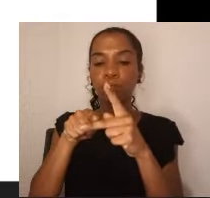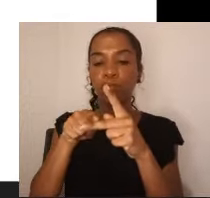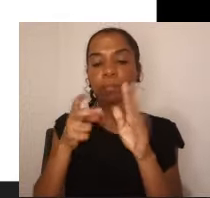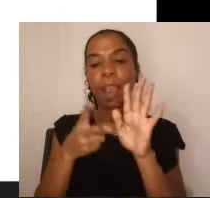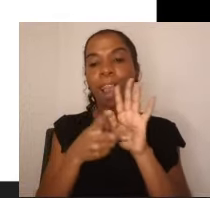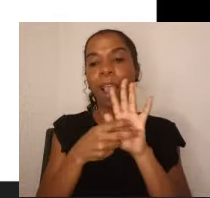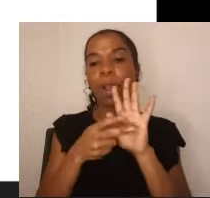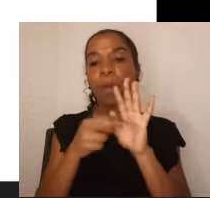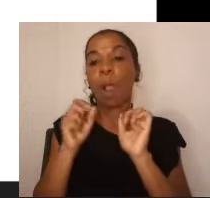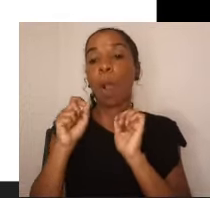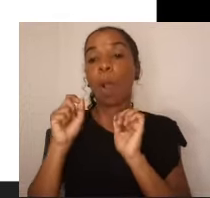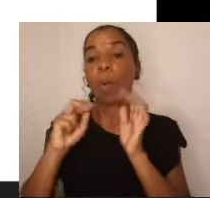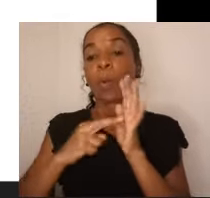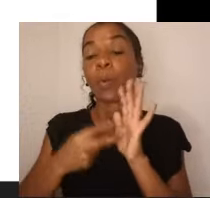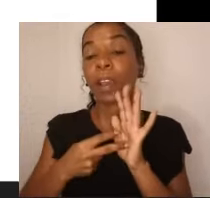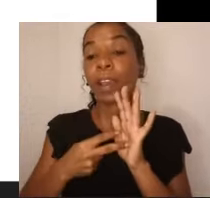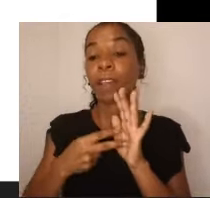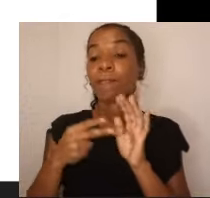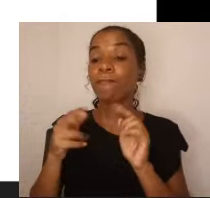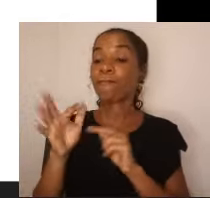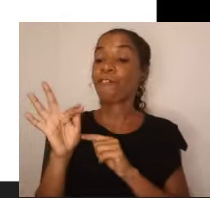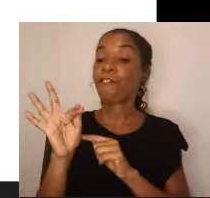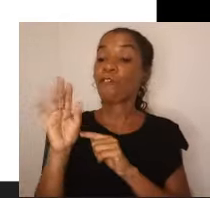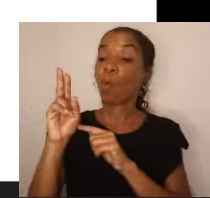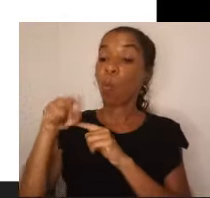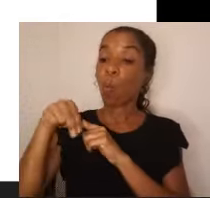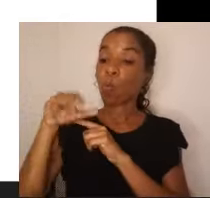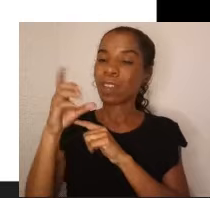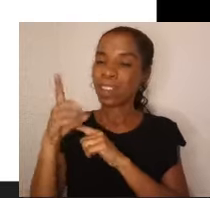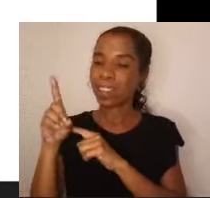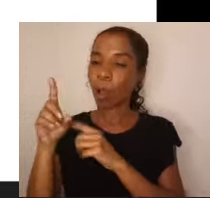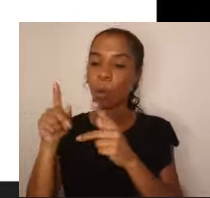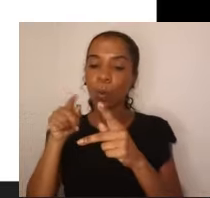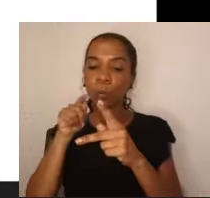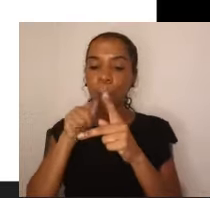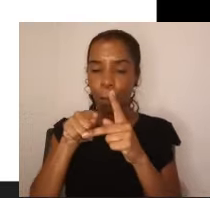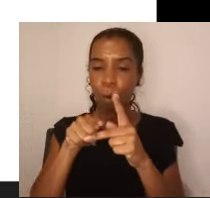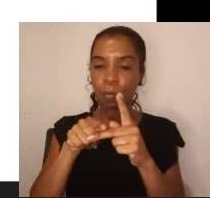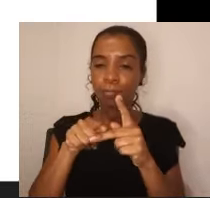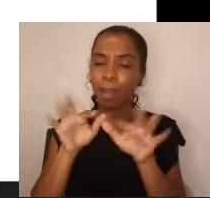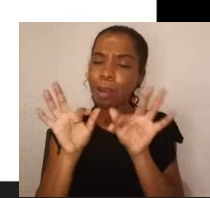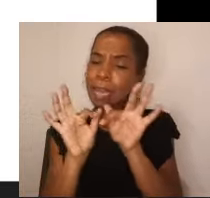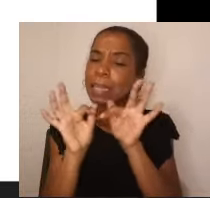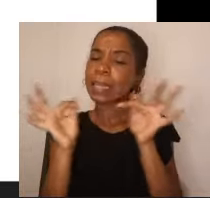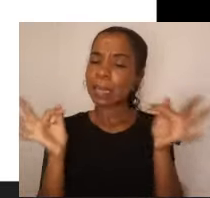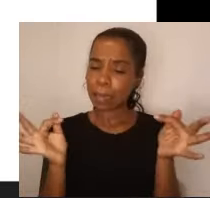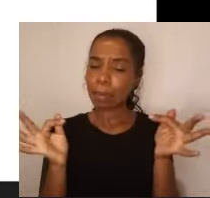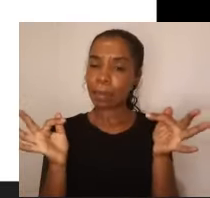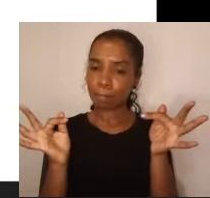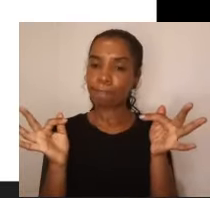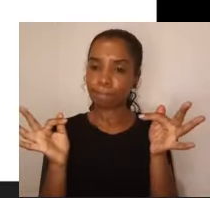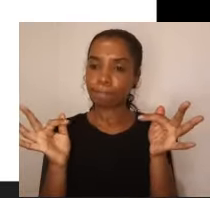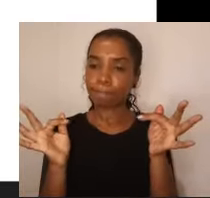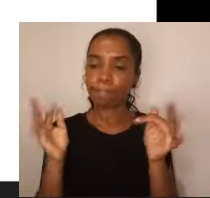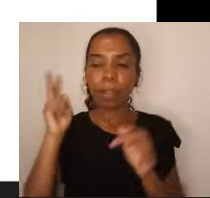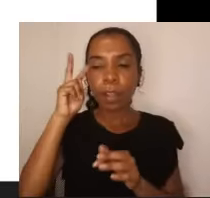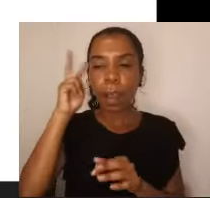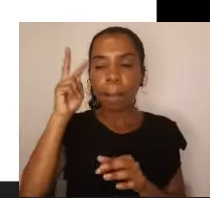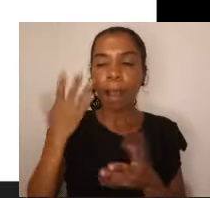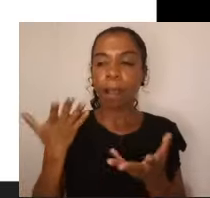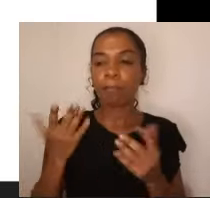ponto. Isso simplifica muito, né? Porque aí a gente vai deixar de se basear